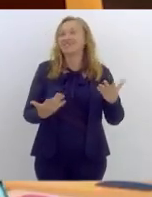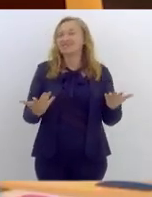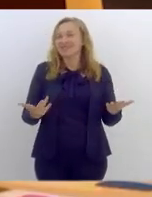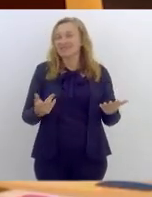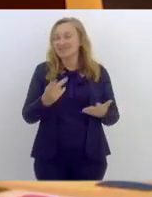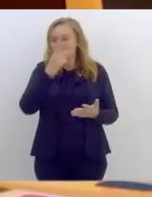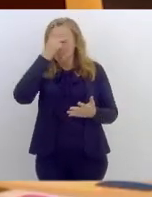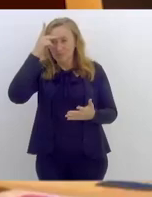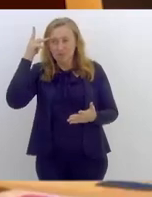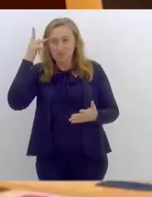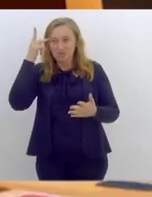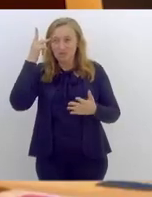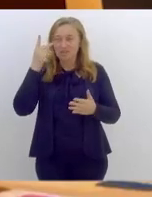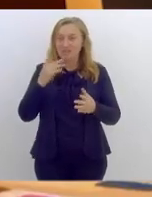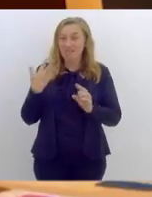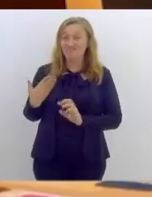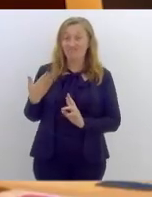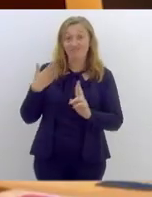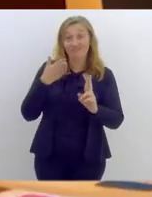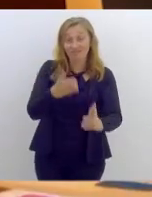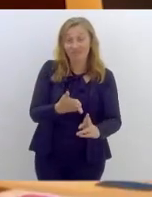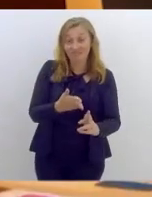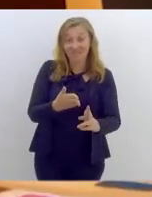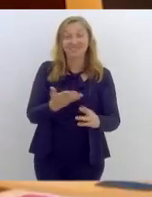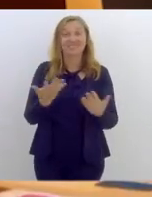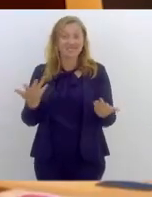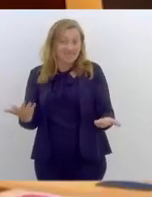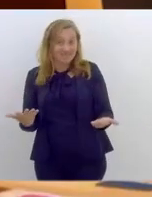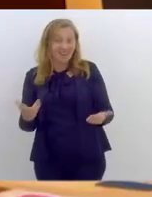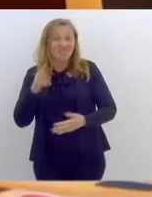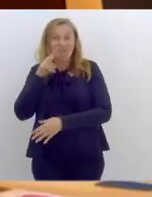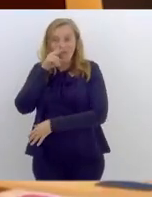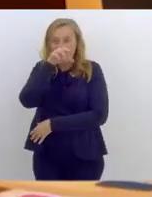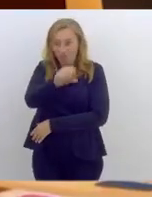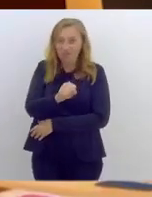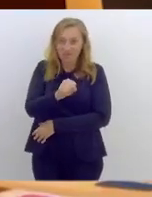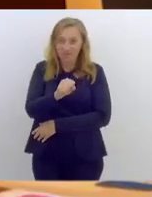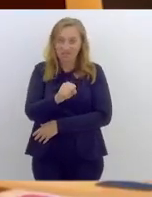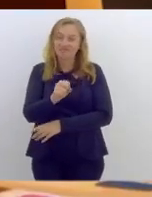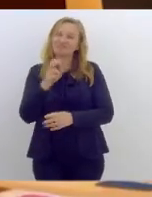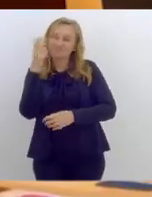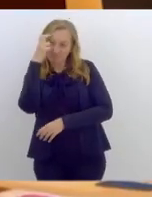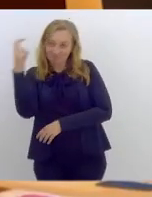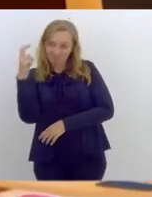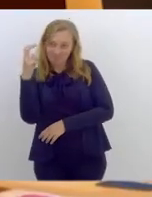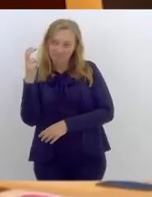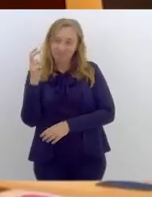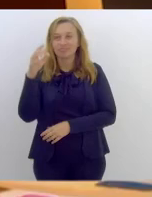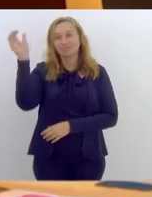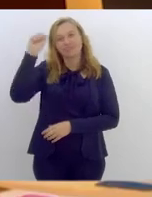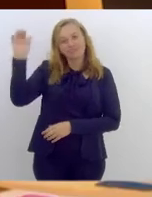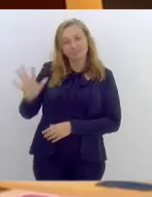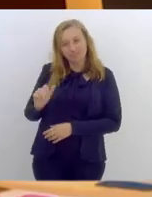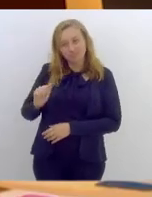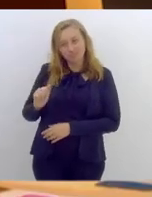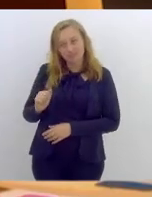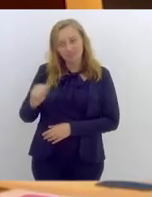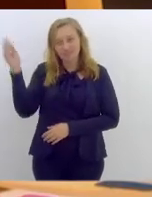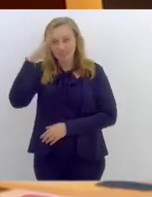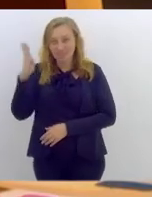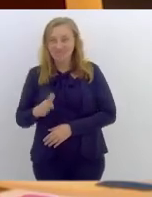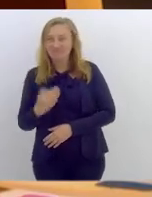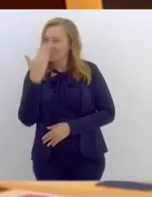se destacaram na atuação da promoção e fortalecimento da cultura afro-brasileira. O meu